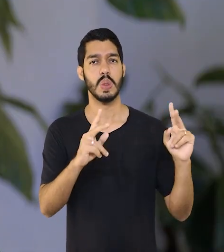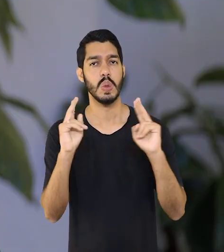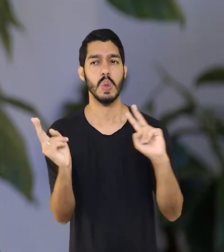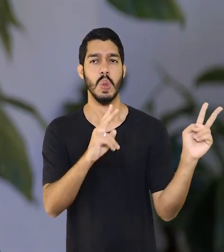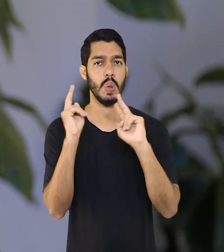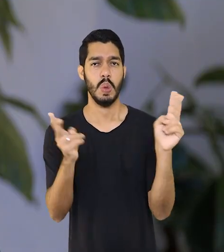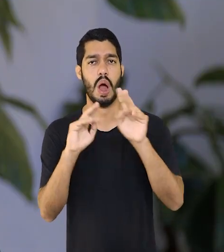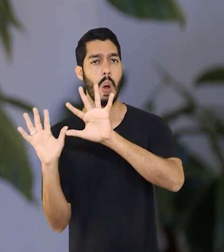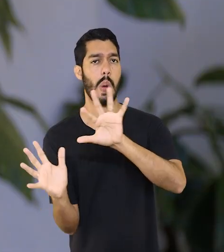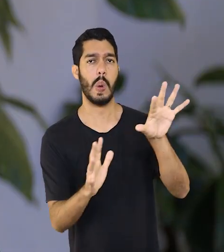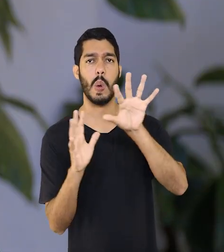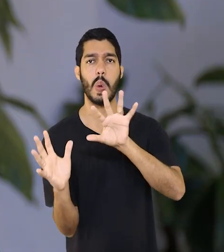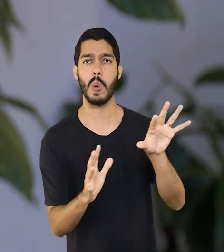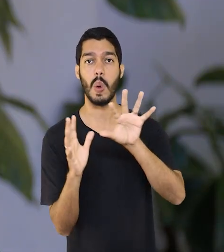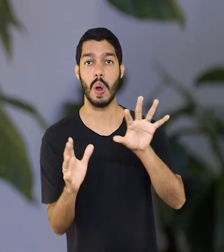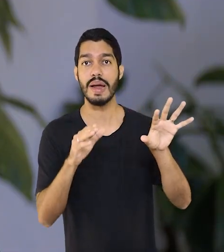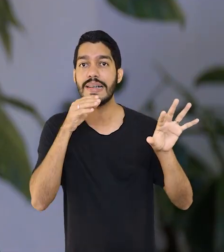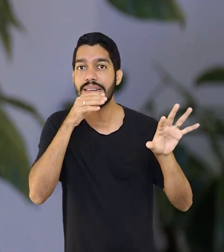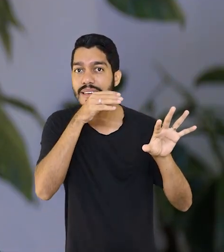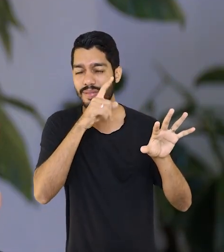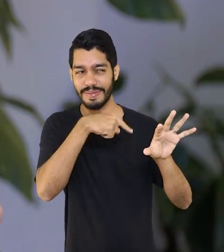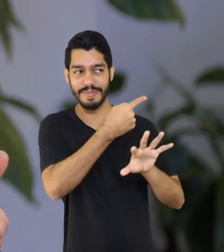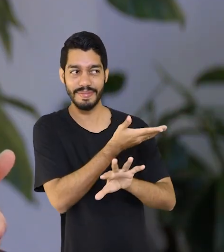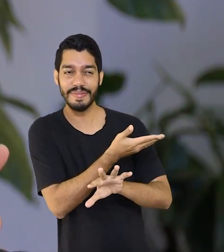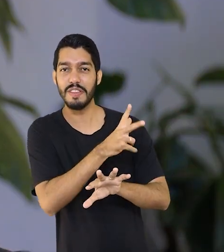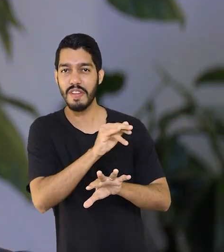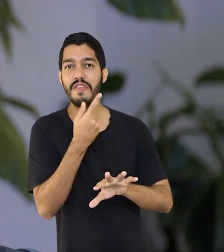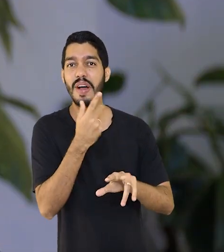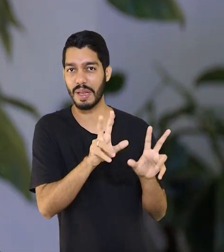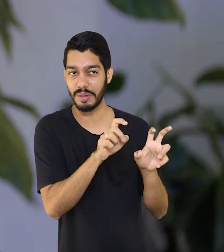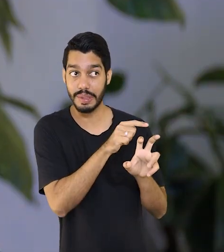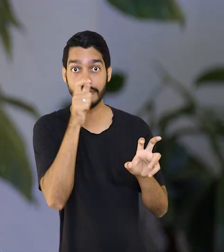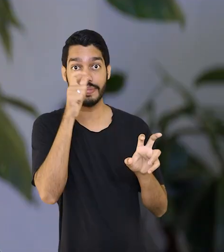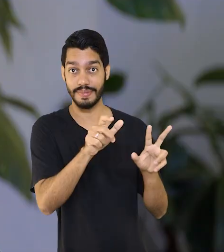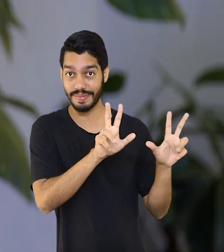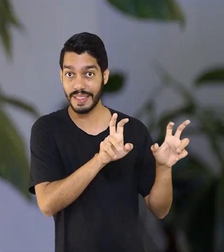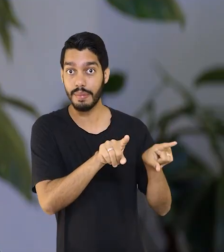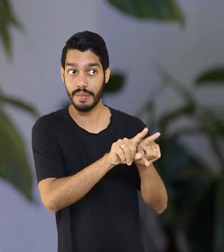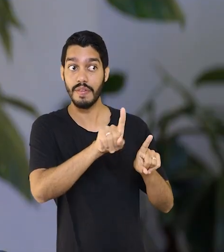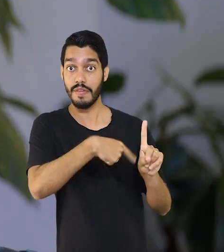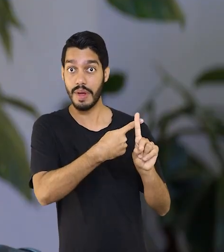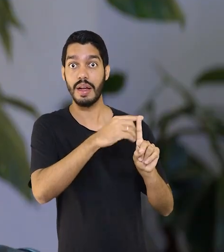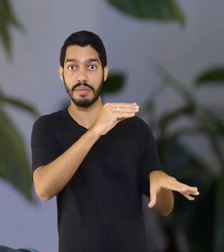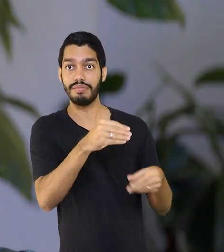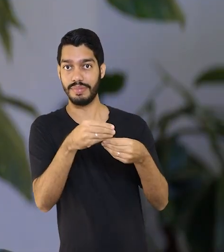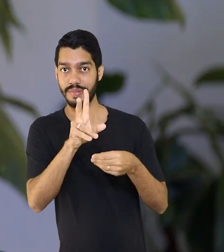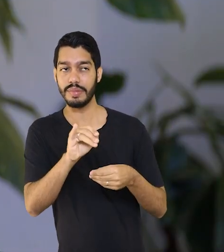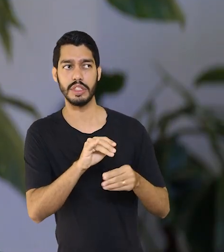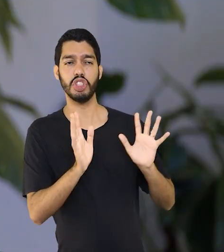são apontadas. Estávamos conversando sobre saúde, vamos ouvir daqui a pouco coisas muito interessantes. Já